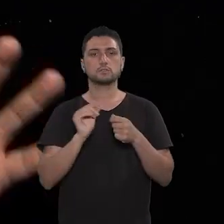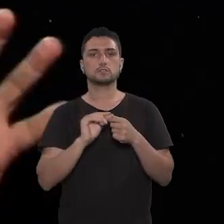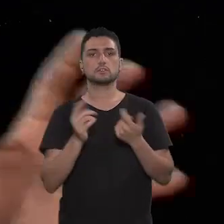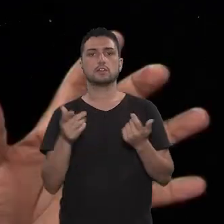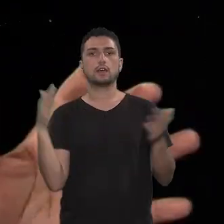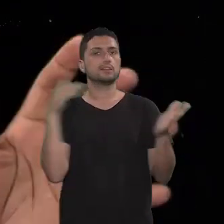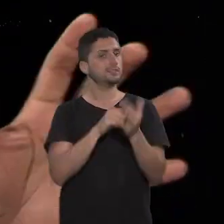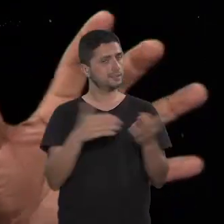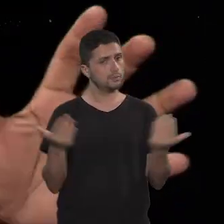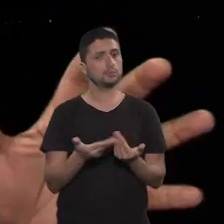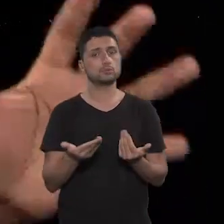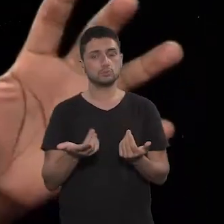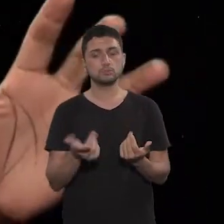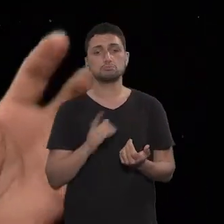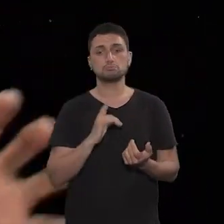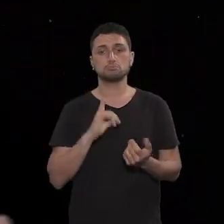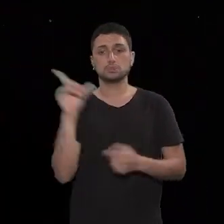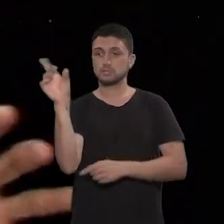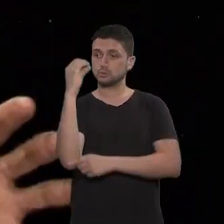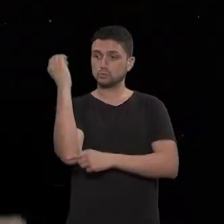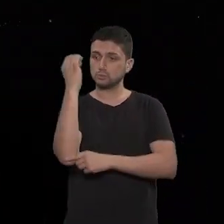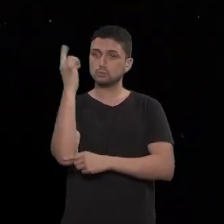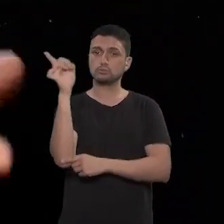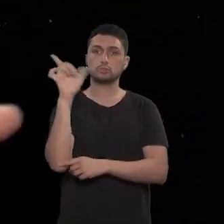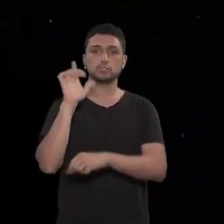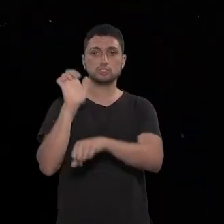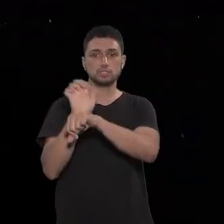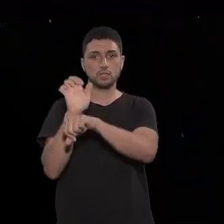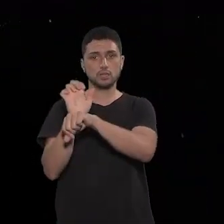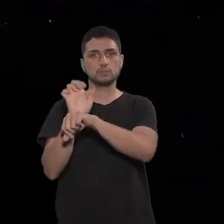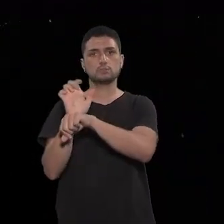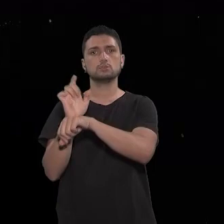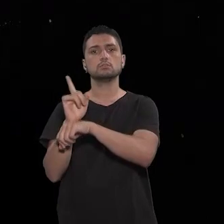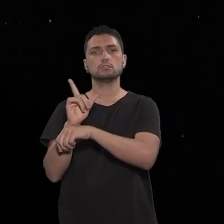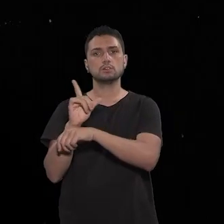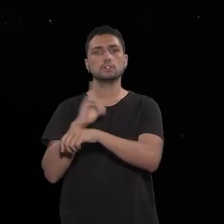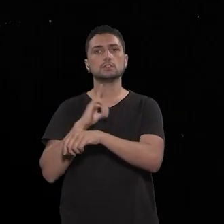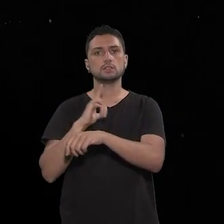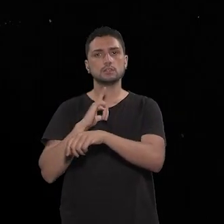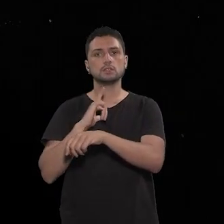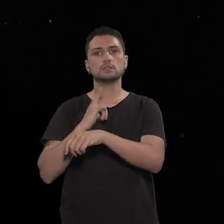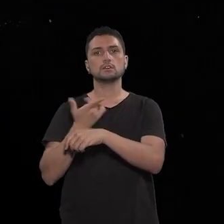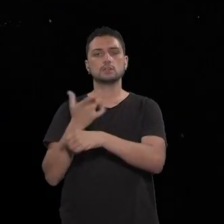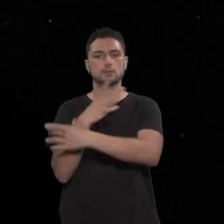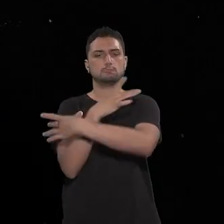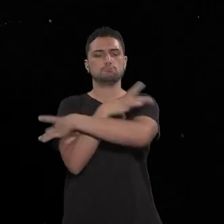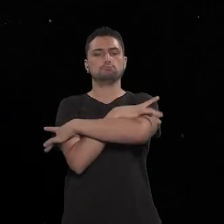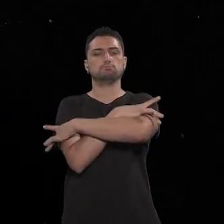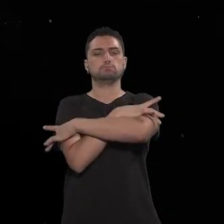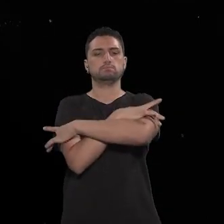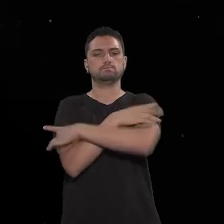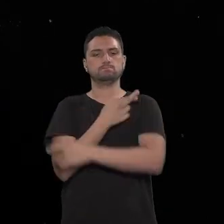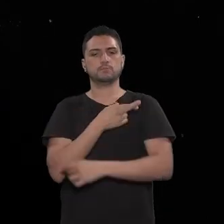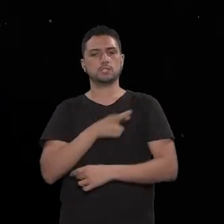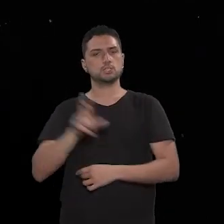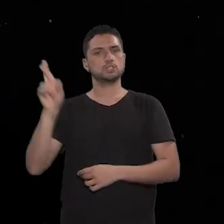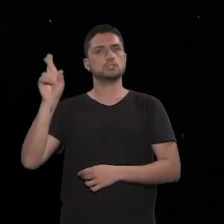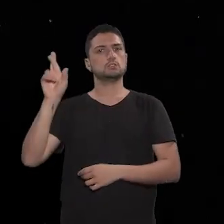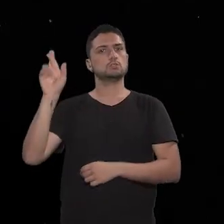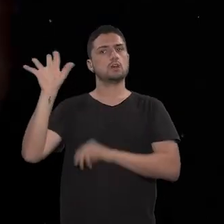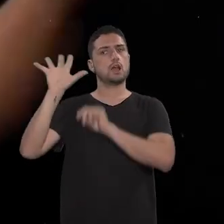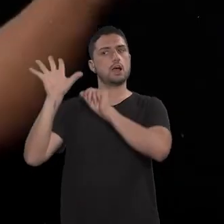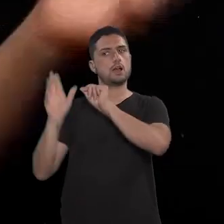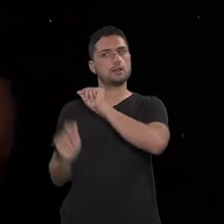organização que eles conseguiram fazer com que... E até hoje, eu acho que o Rio Grande do Sul é o estado que tem mais